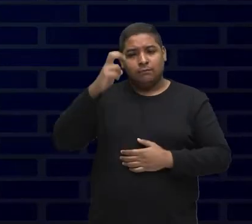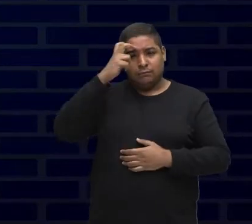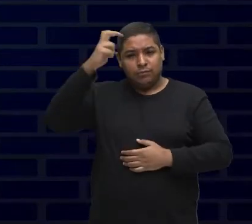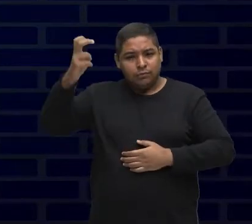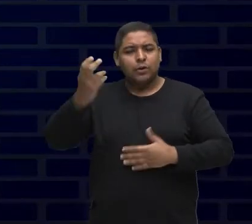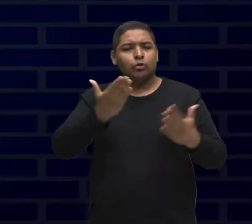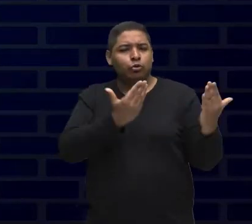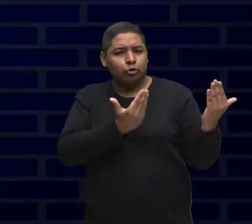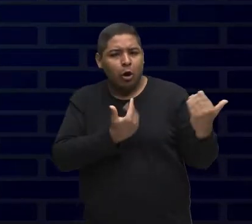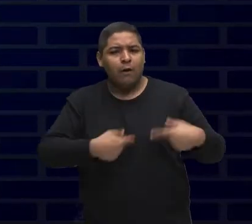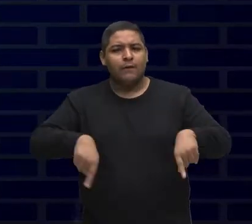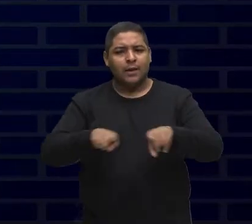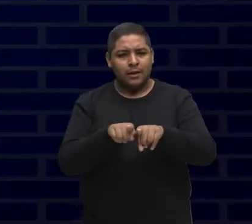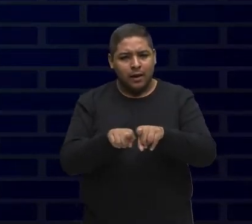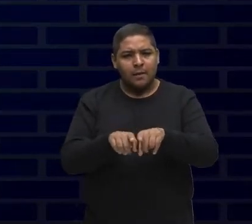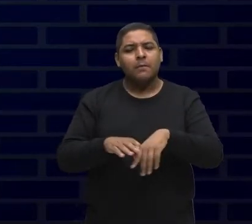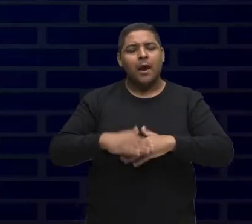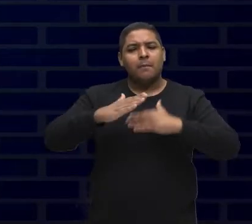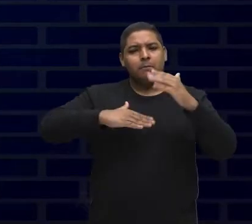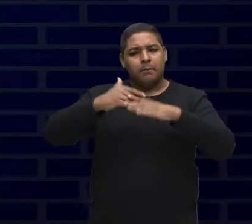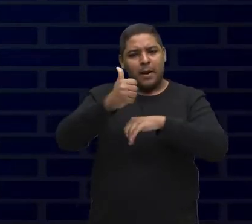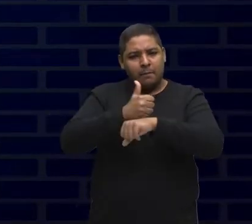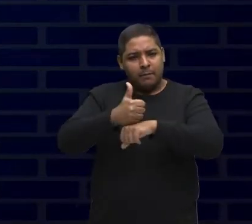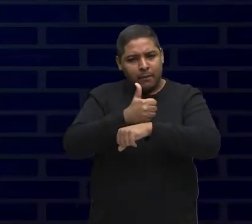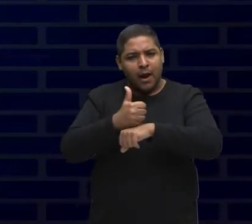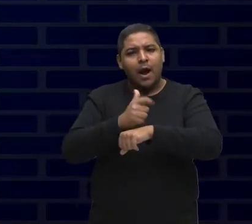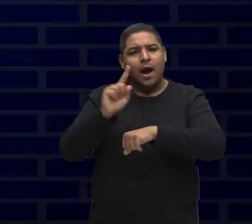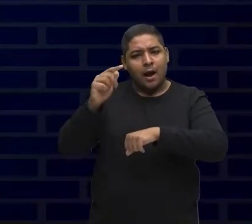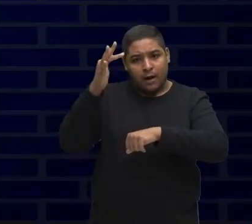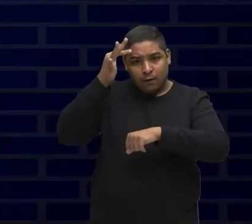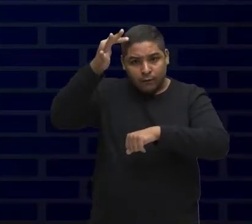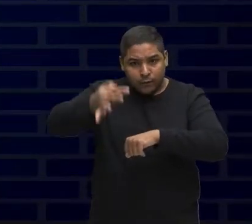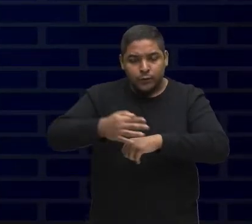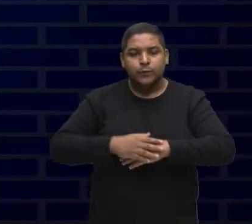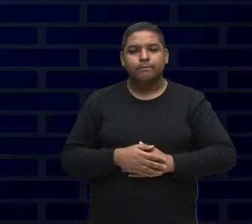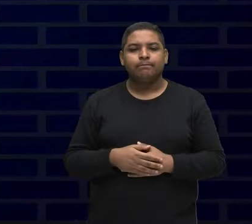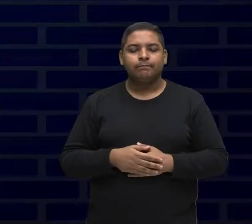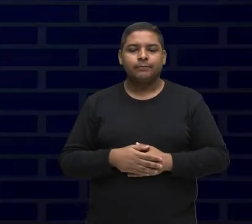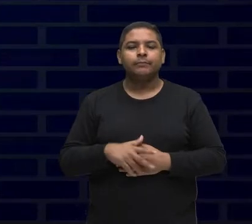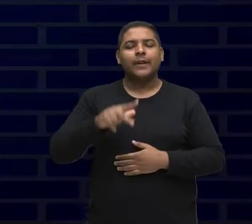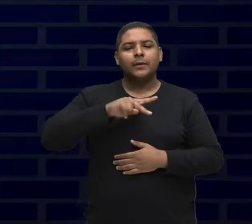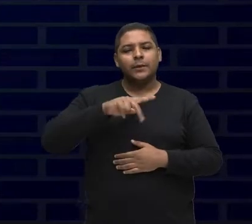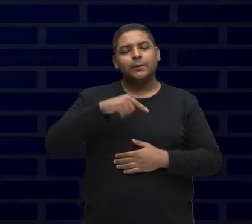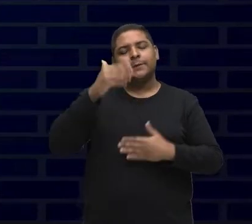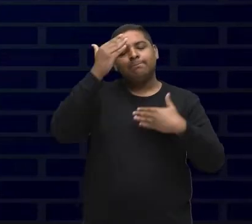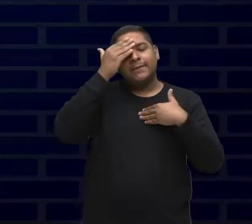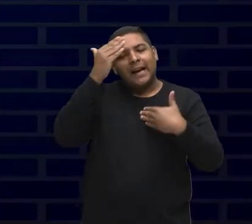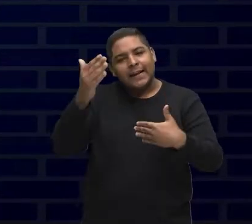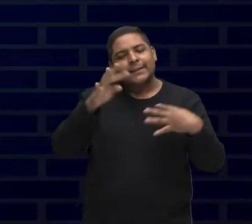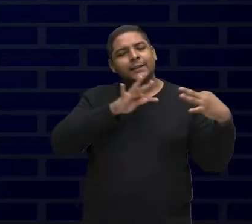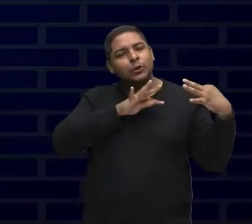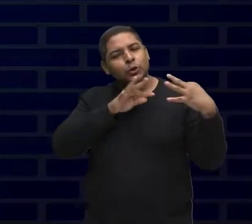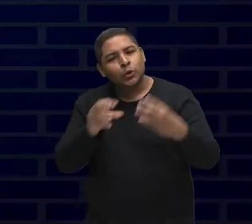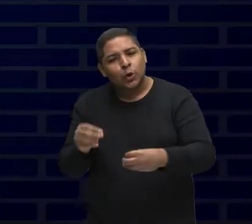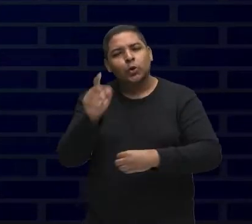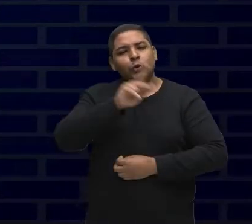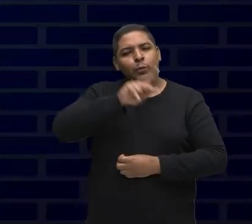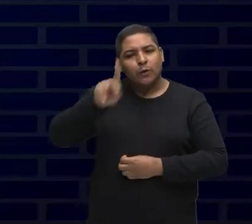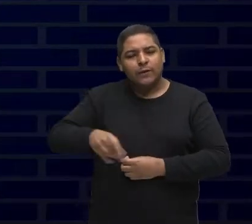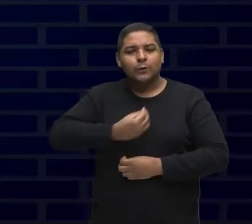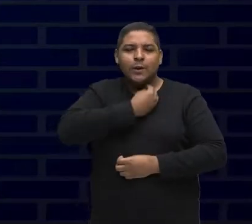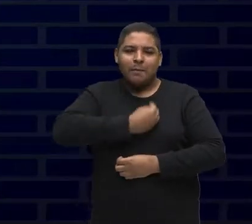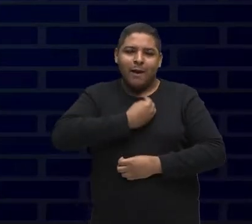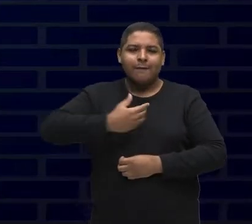dos jovens e prepará-los pelo futuro. Particularmente, eu quero agradecer a todos os professores que passaram na